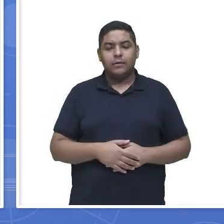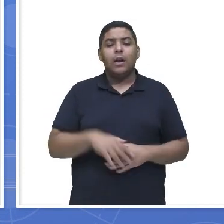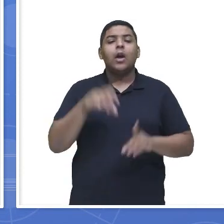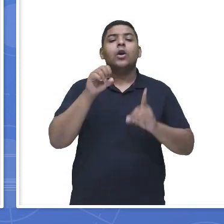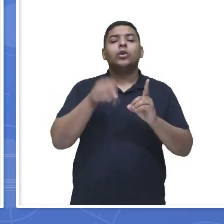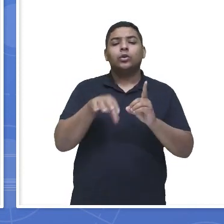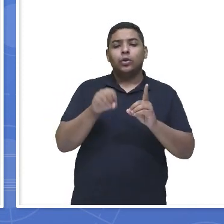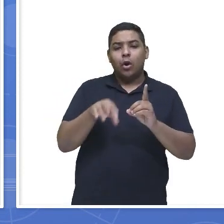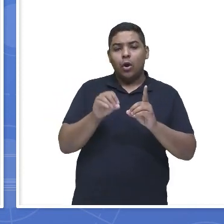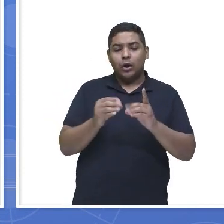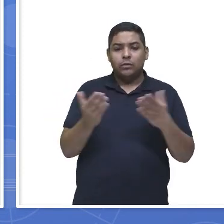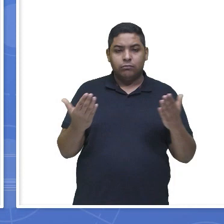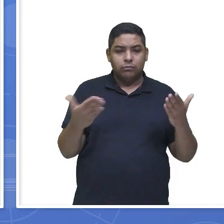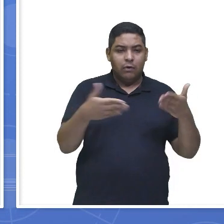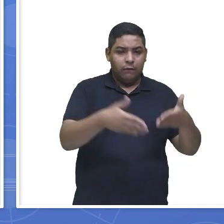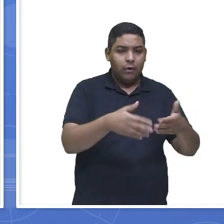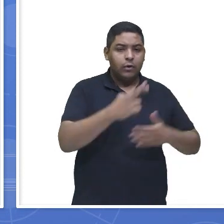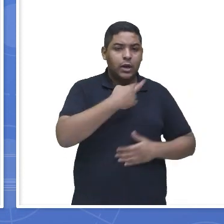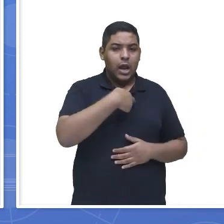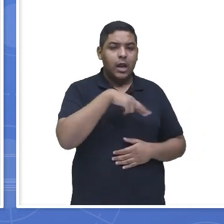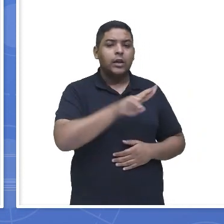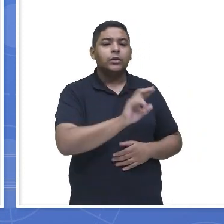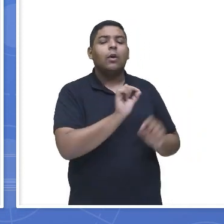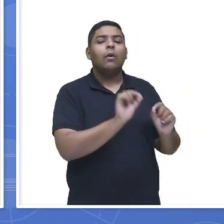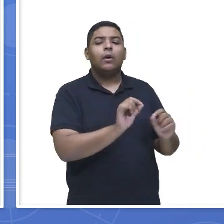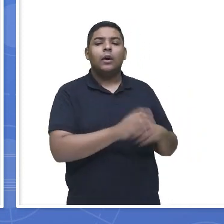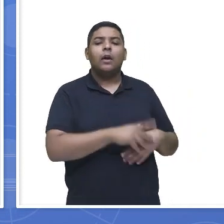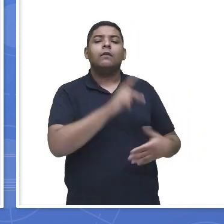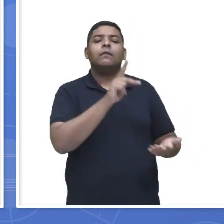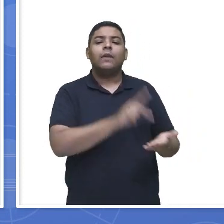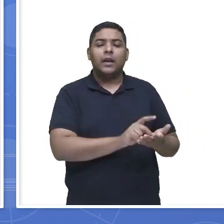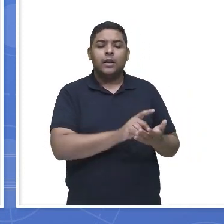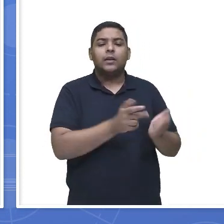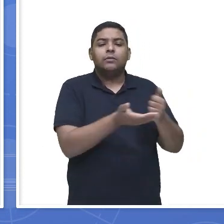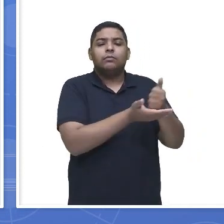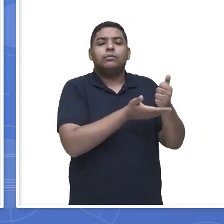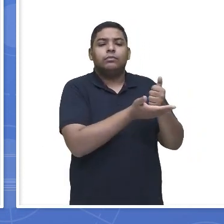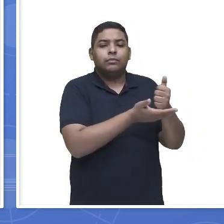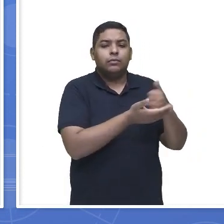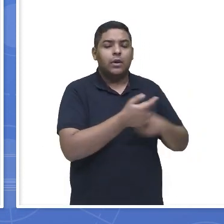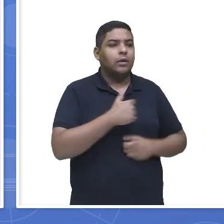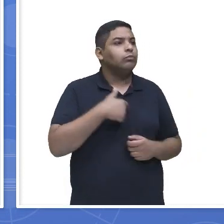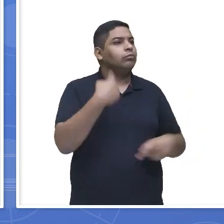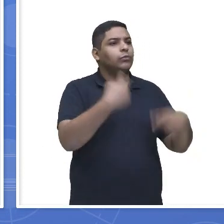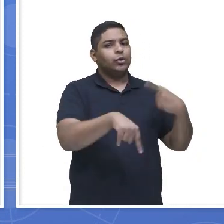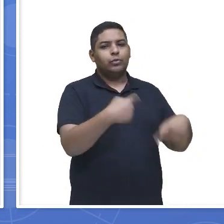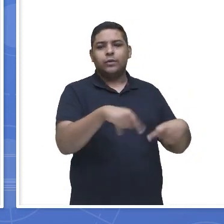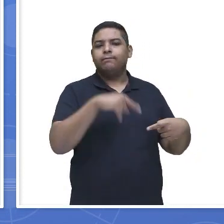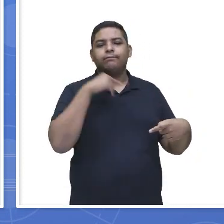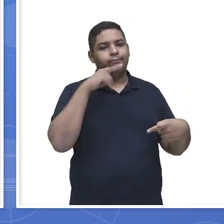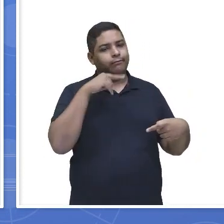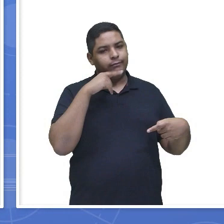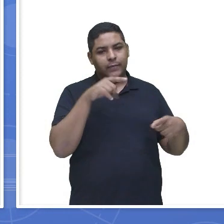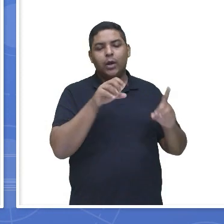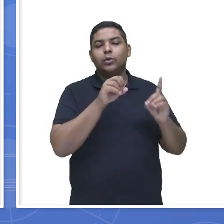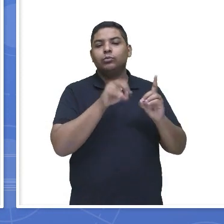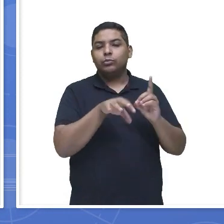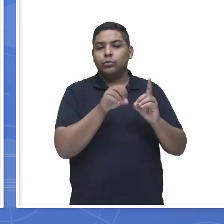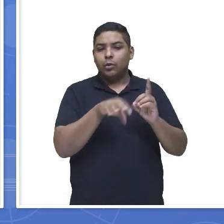dogma na religião é justamente aquela verdade fundamental e indiscutível de